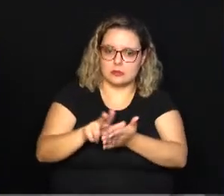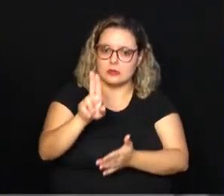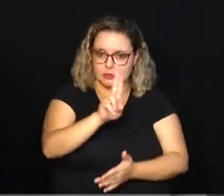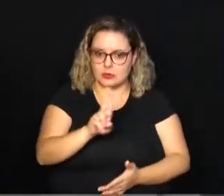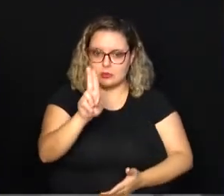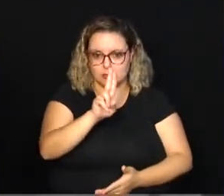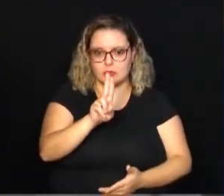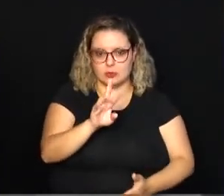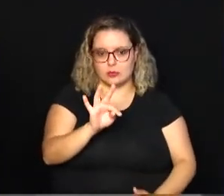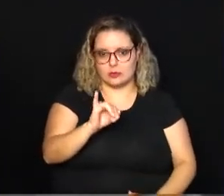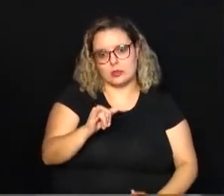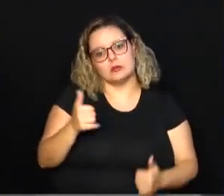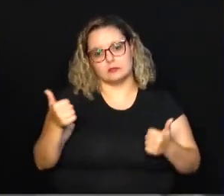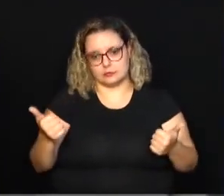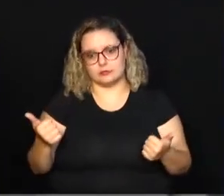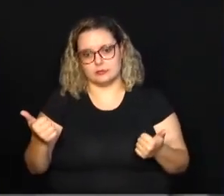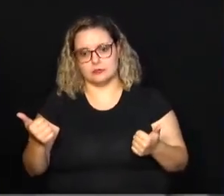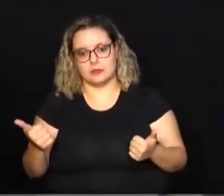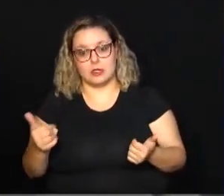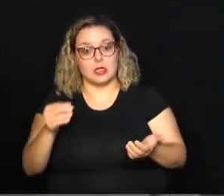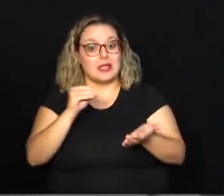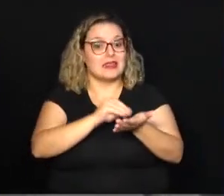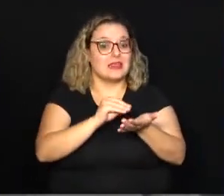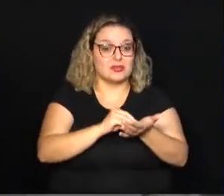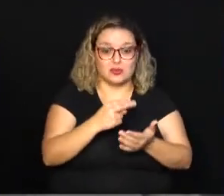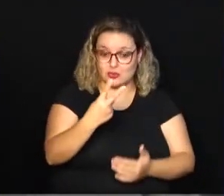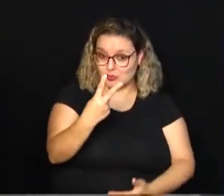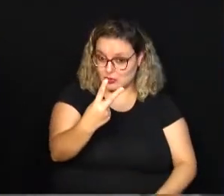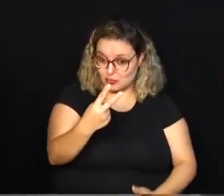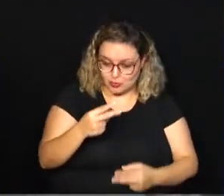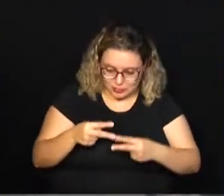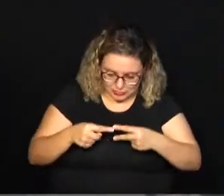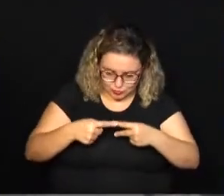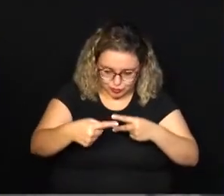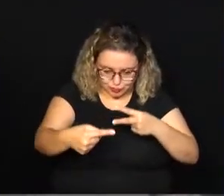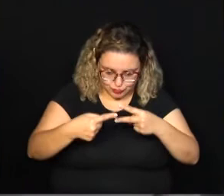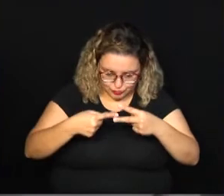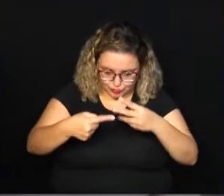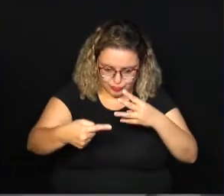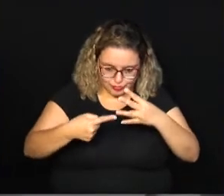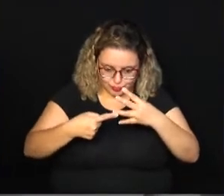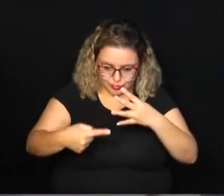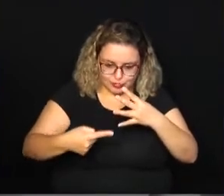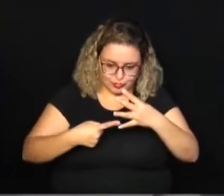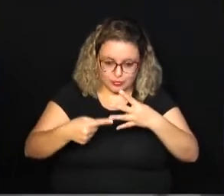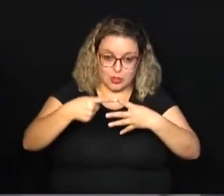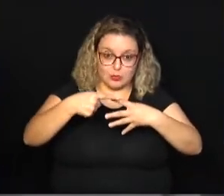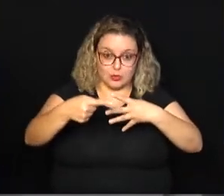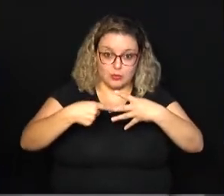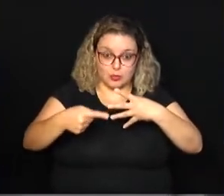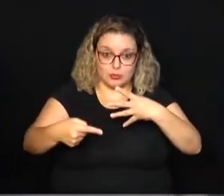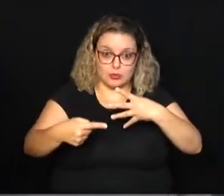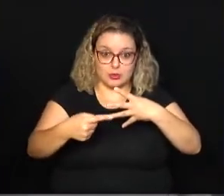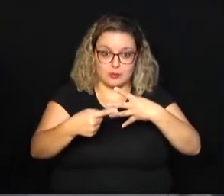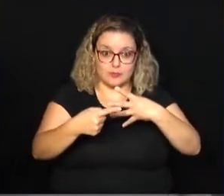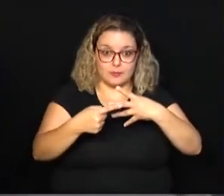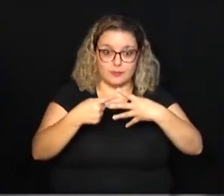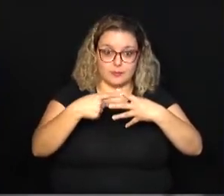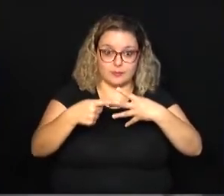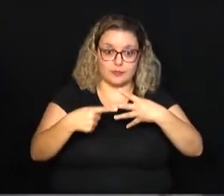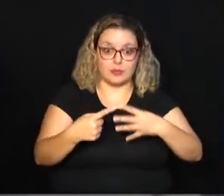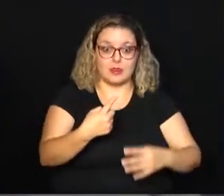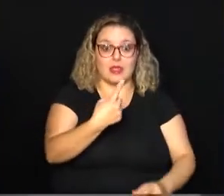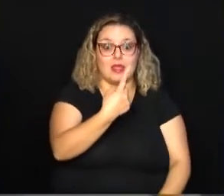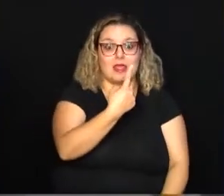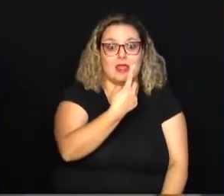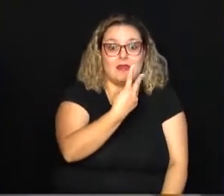UTI e enfermaria. Nas últimas 2 semanas, média de 20 a 25 dias de UTI